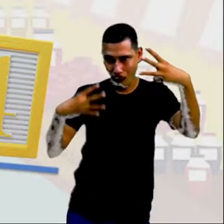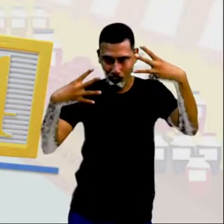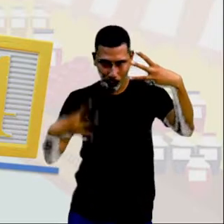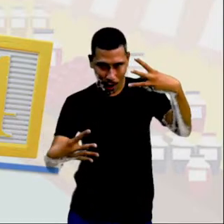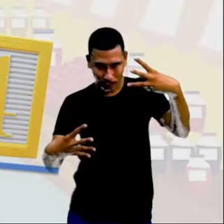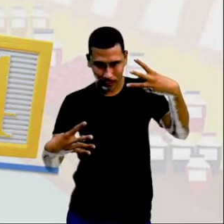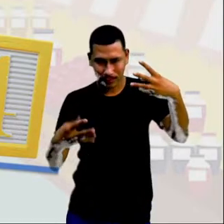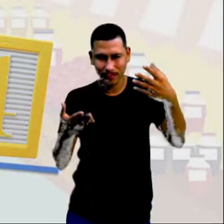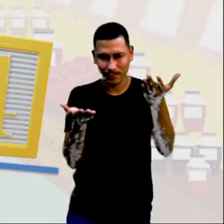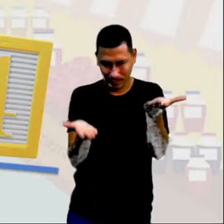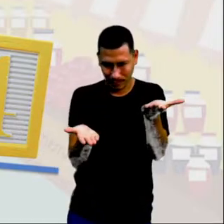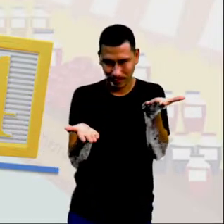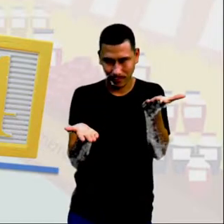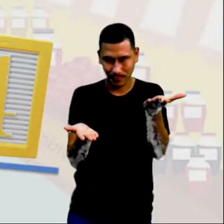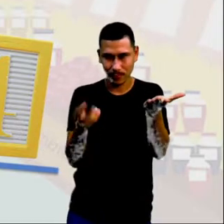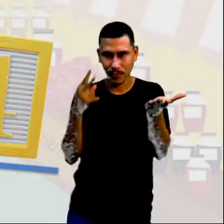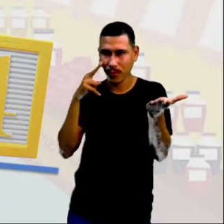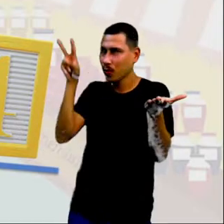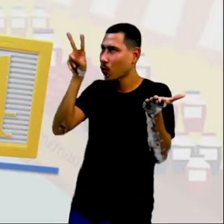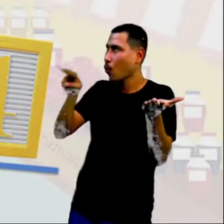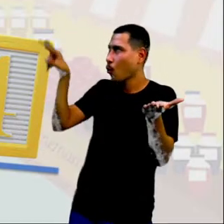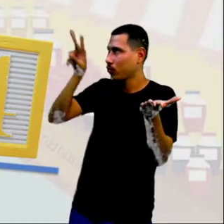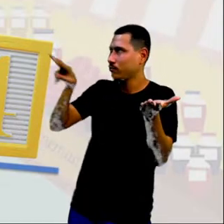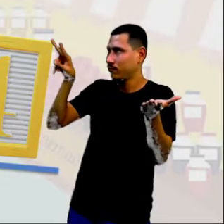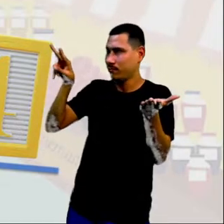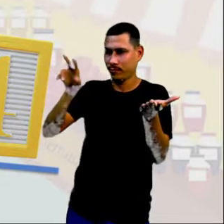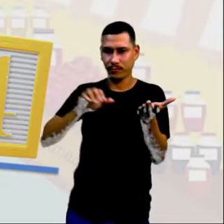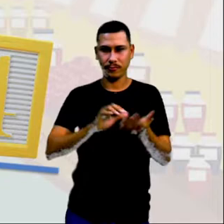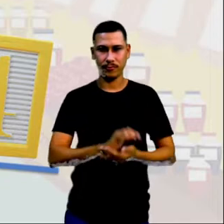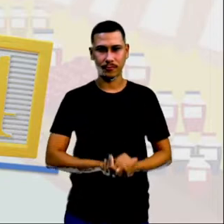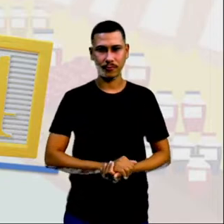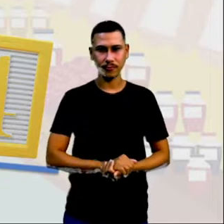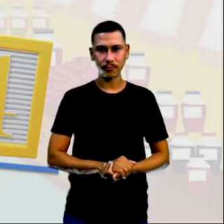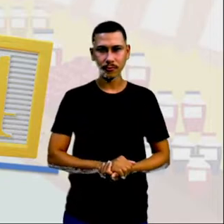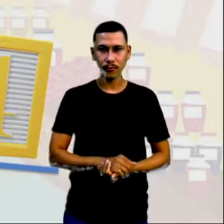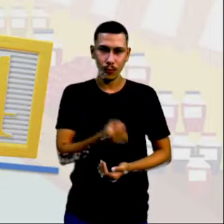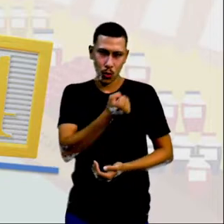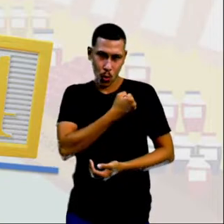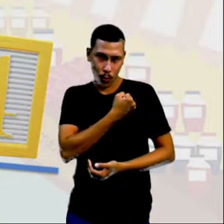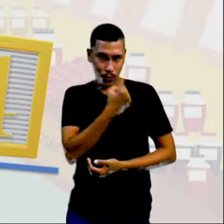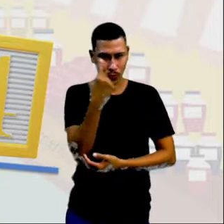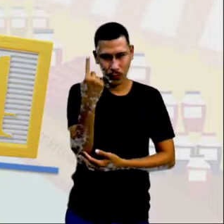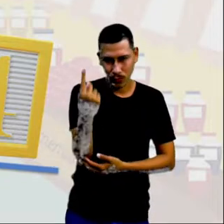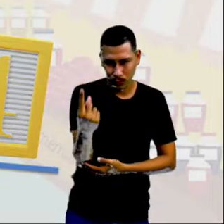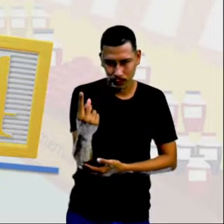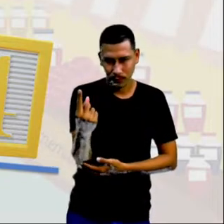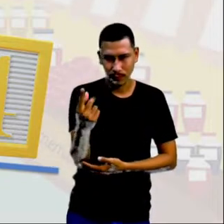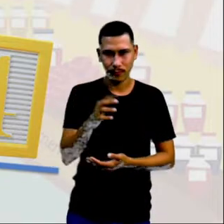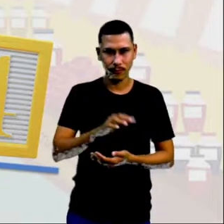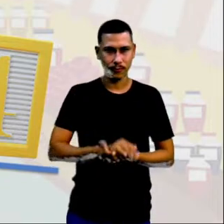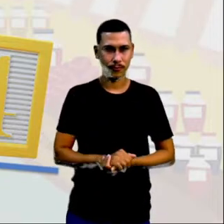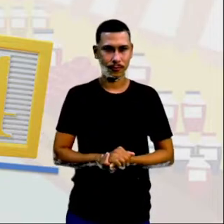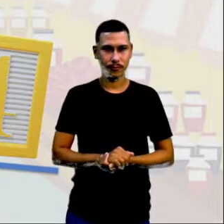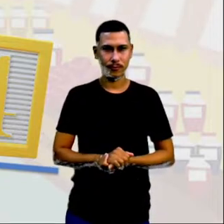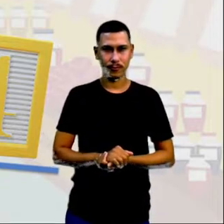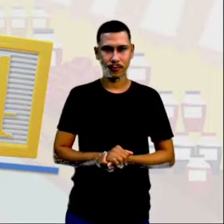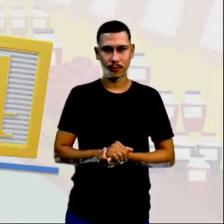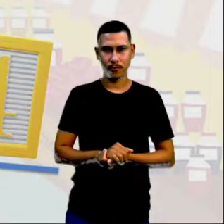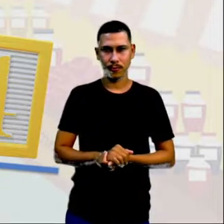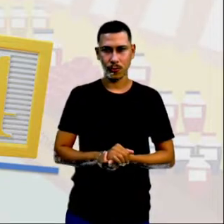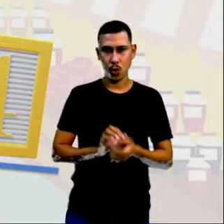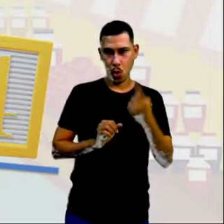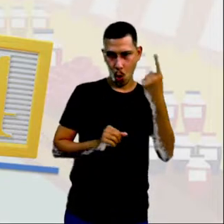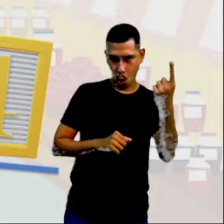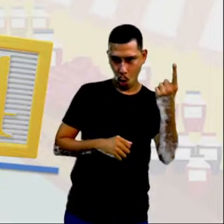certeza que vocês estão pensando no mesmo bloco que eu. Pois é, o número 1, né? Se a gente coloca um aqui junto do